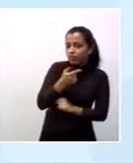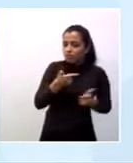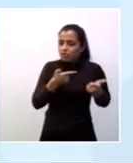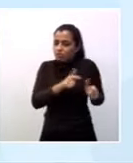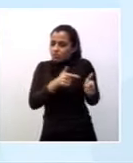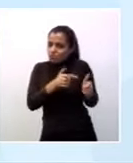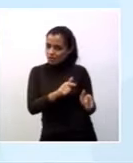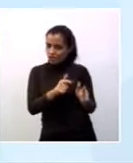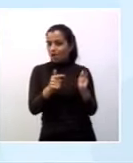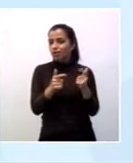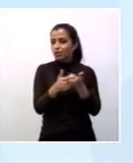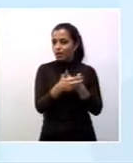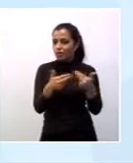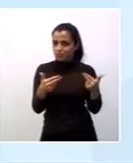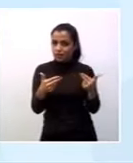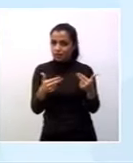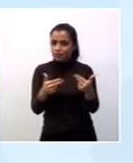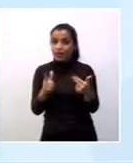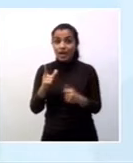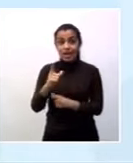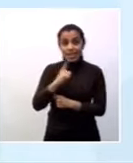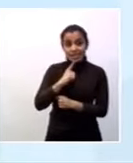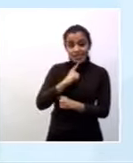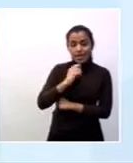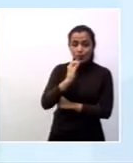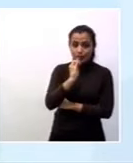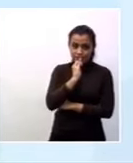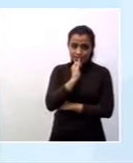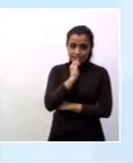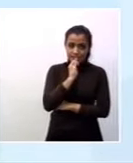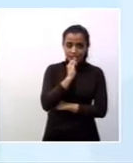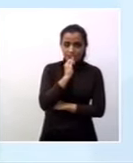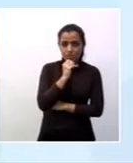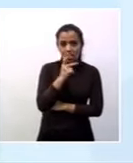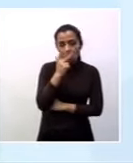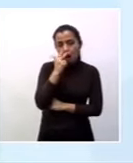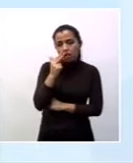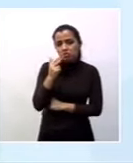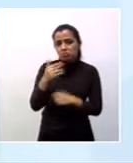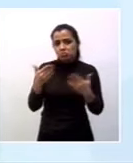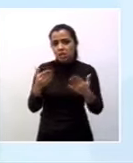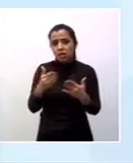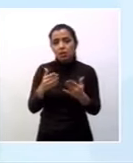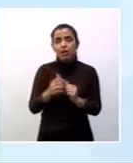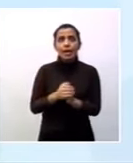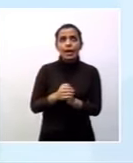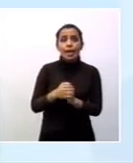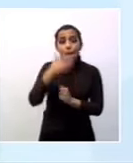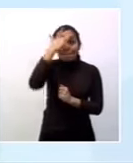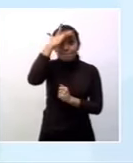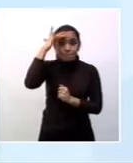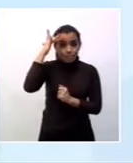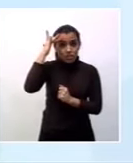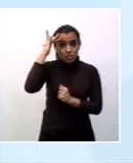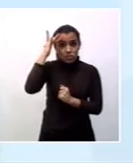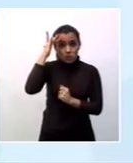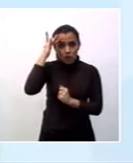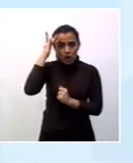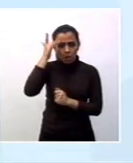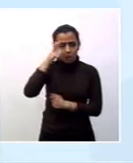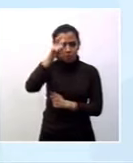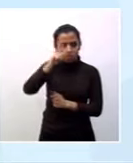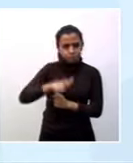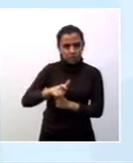e tudo mais a gente tem esse exemplo mais comum assim eu acredito que para todos nós como sensacionalista que pega notícias super